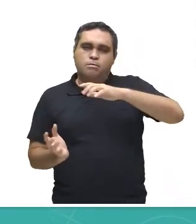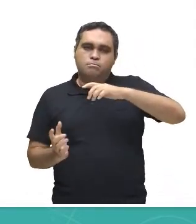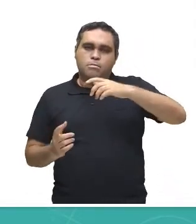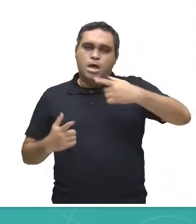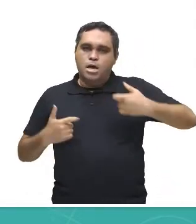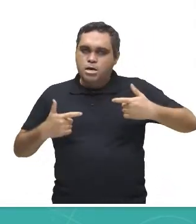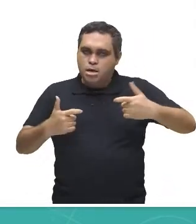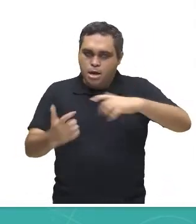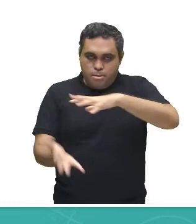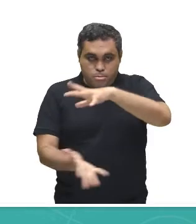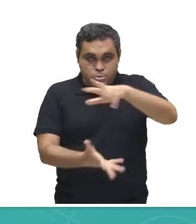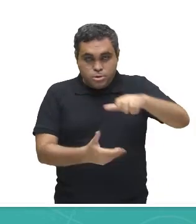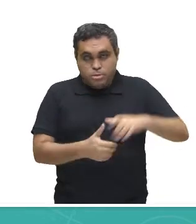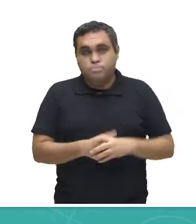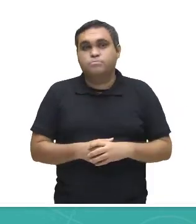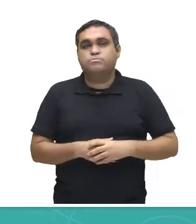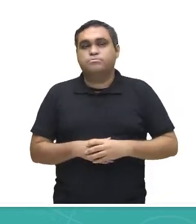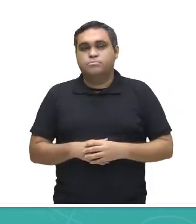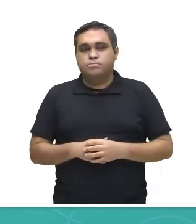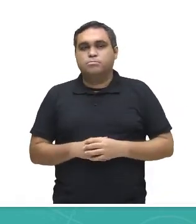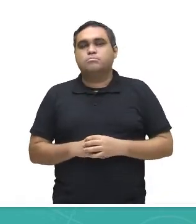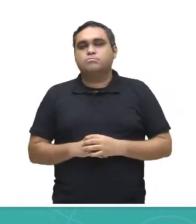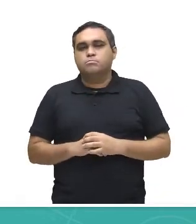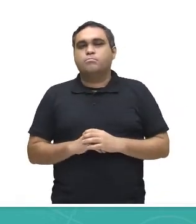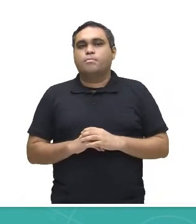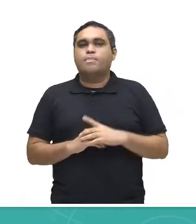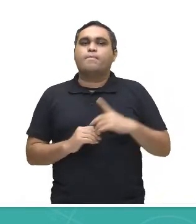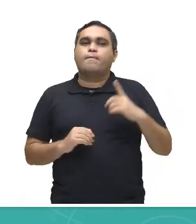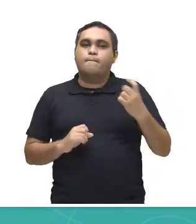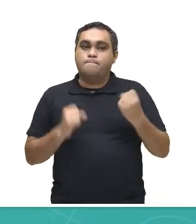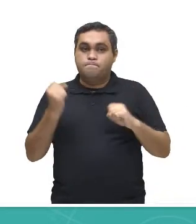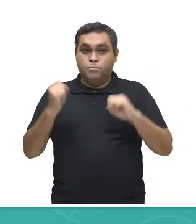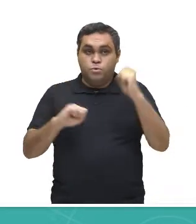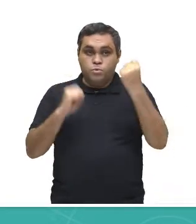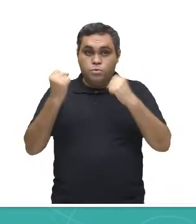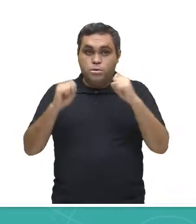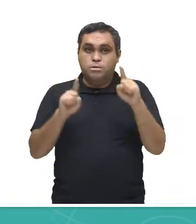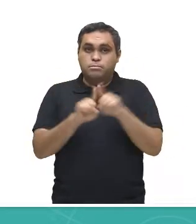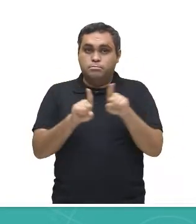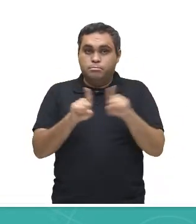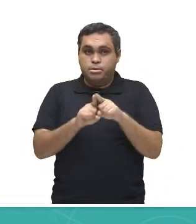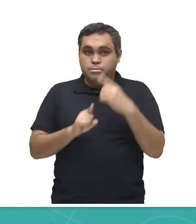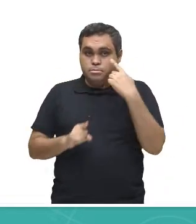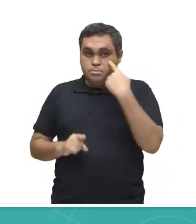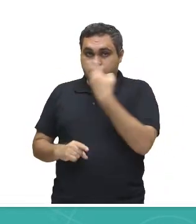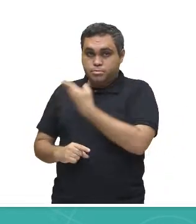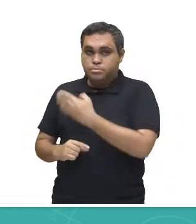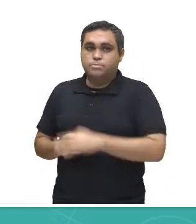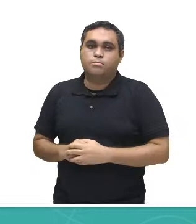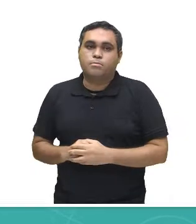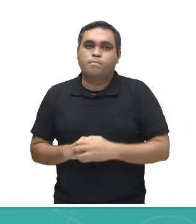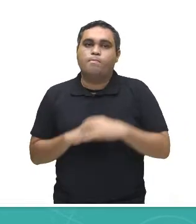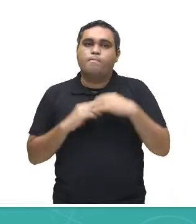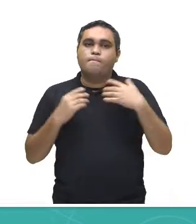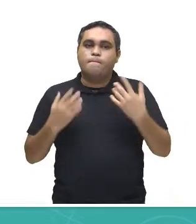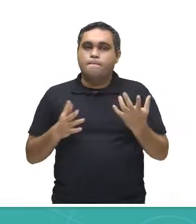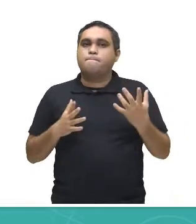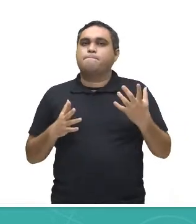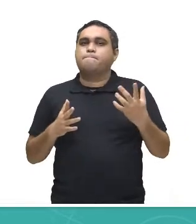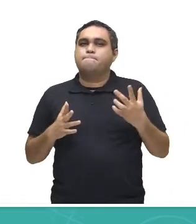diretamente ligado à questão da segunda fase da Revolução Industrial. Vamos lá? A corrida imperialista, ela vai